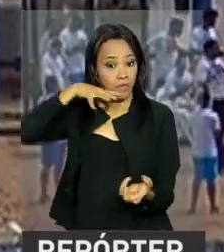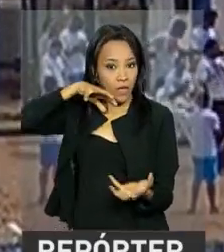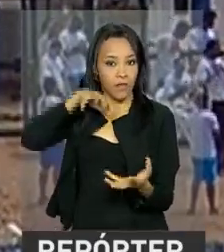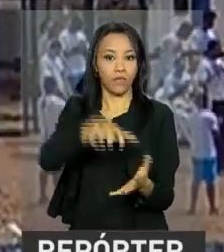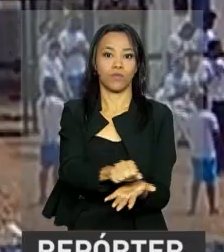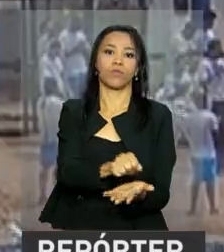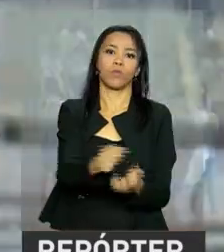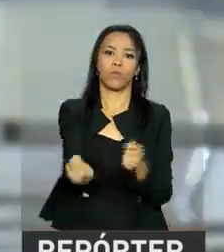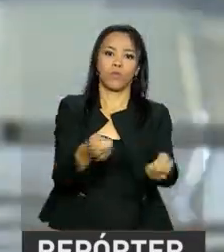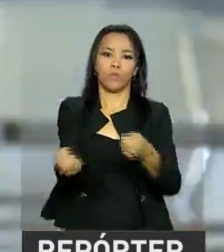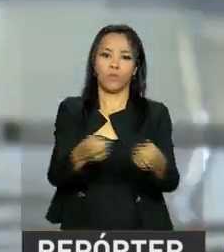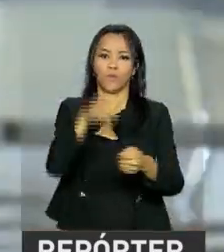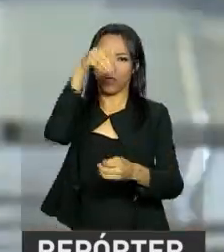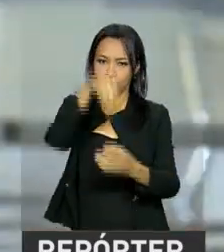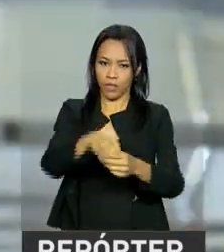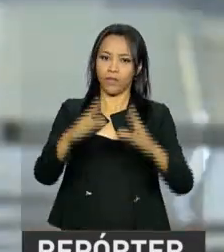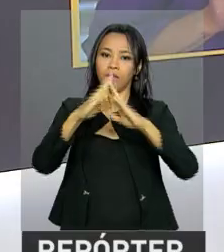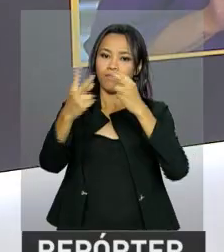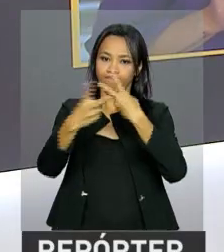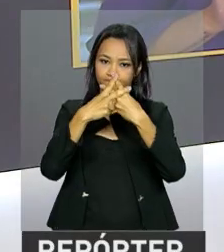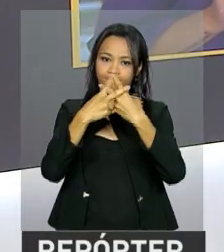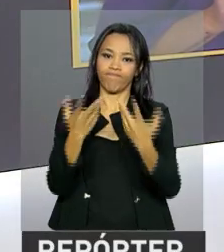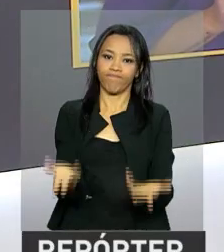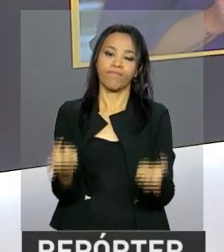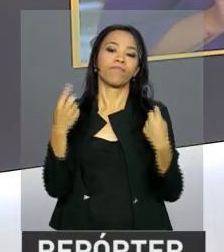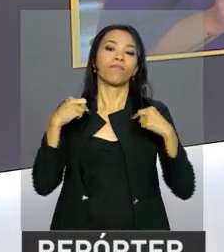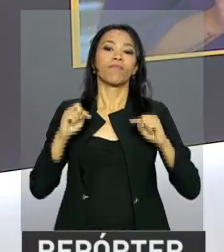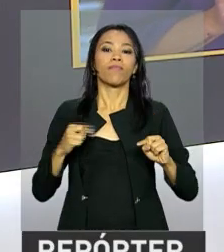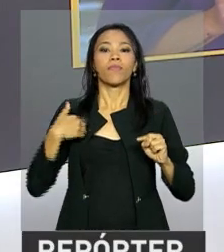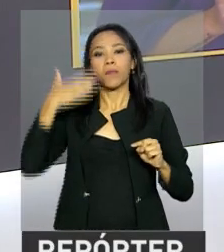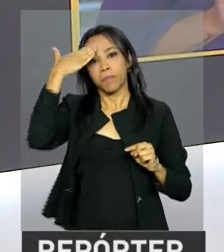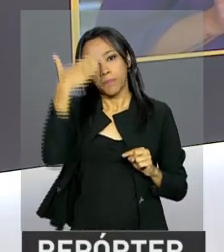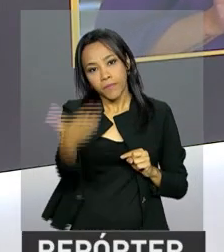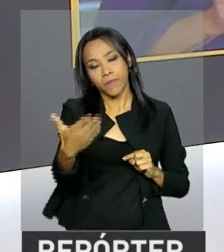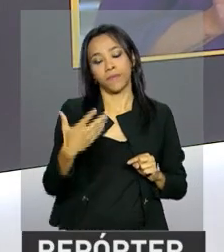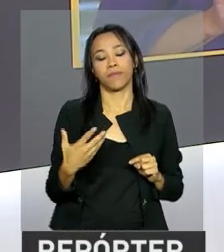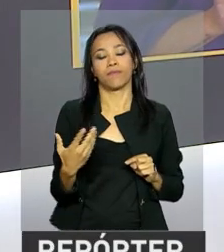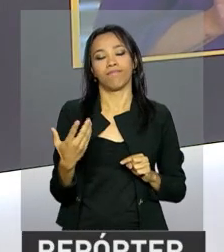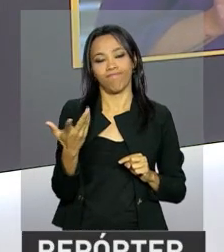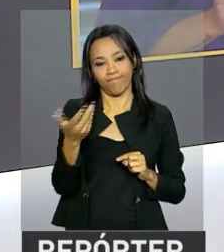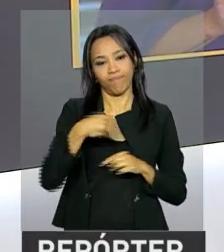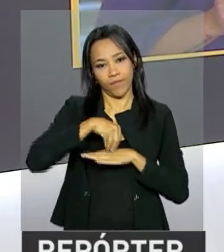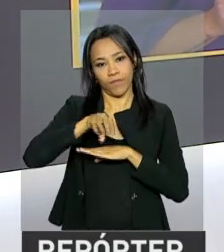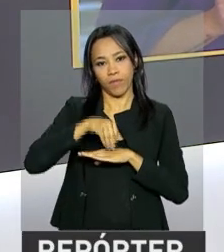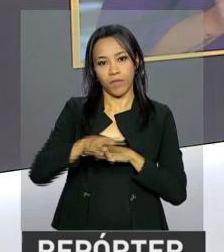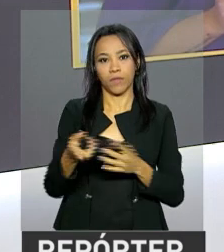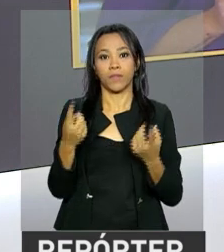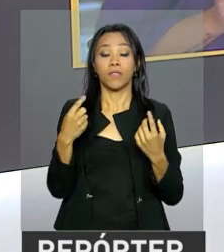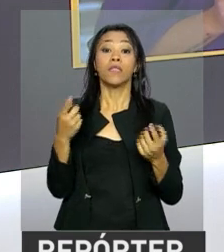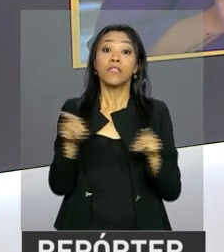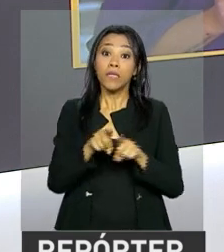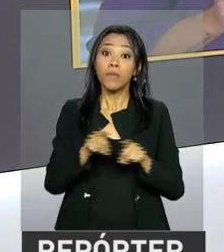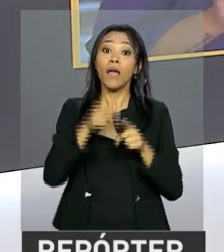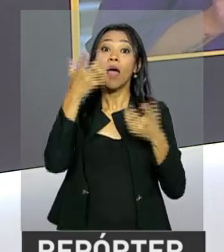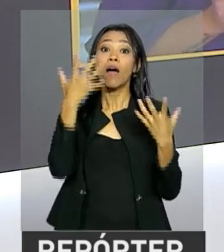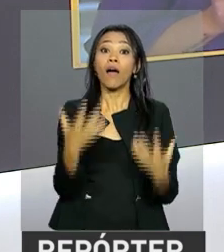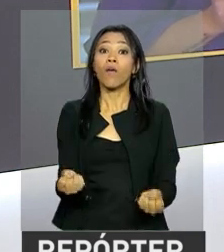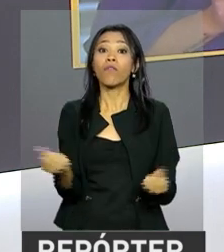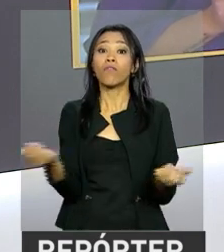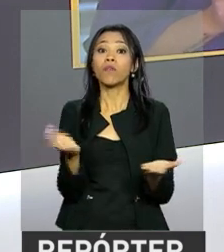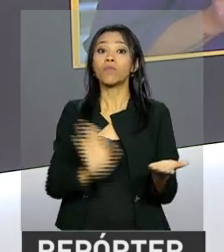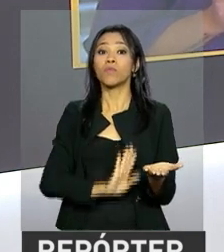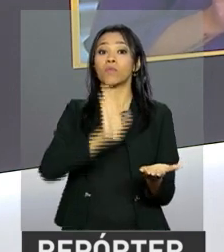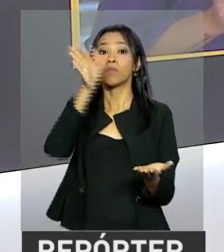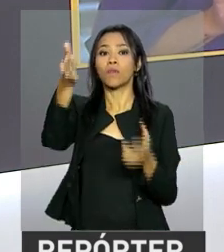penitenciária Leandro é com você ok Taí Obrigado pelas suas informações aí do Palácio do Planalto e do Palácio do Planalto nós vamos agora paraa